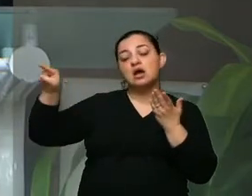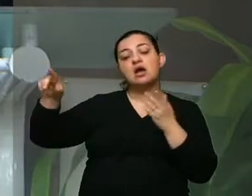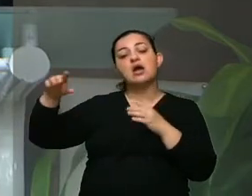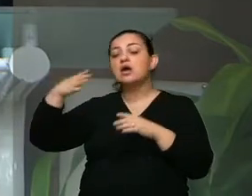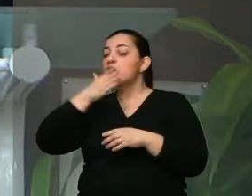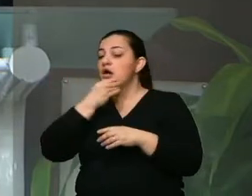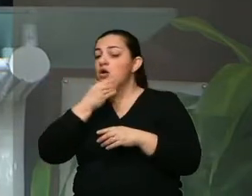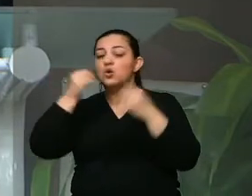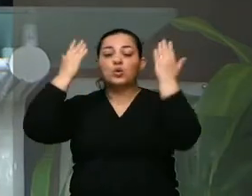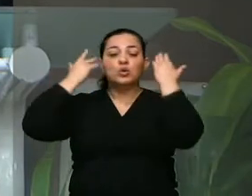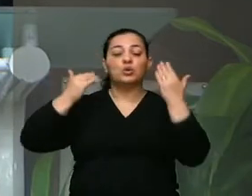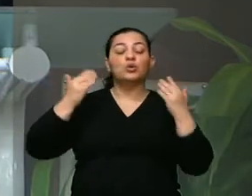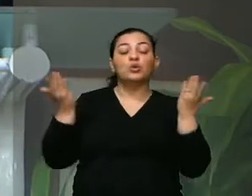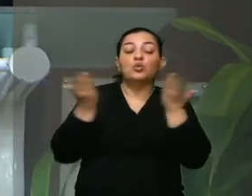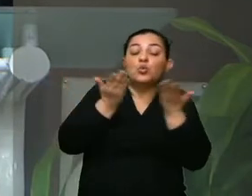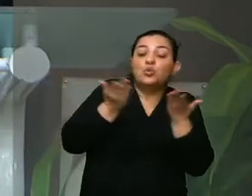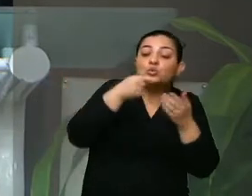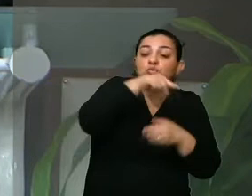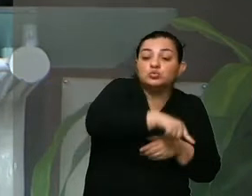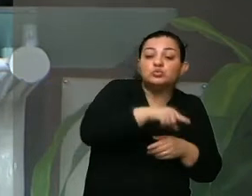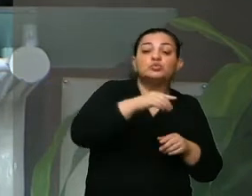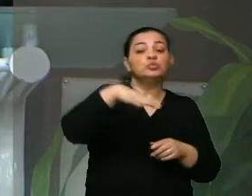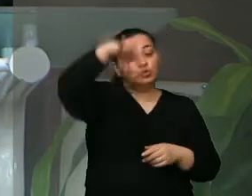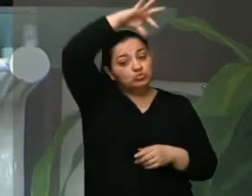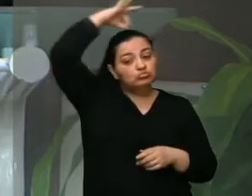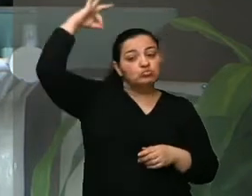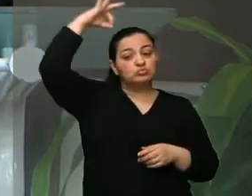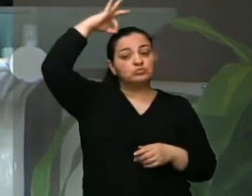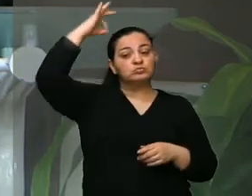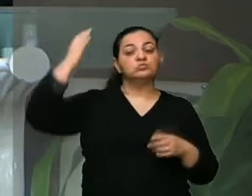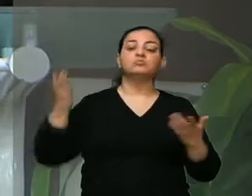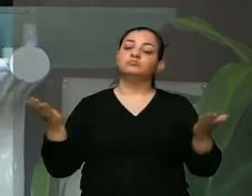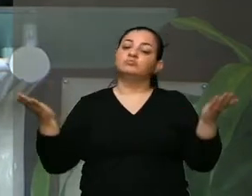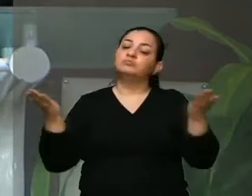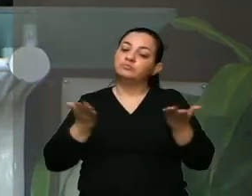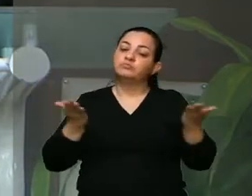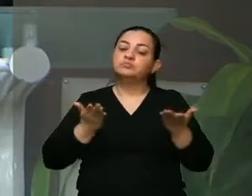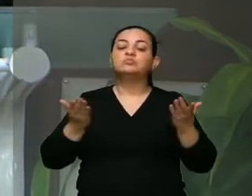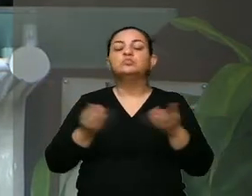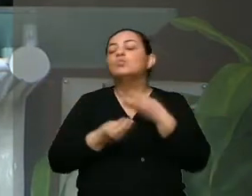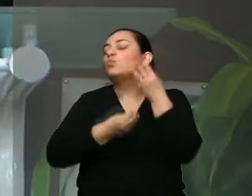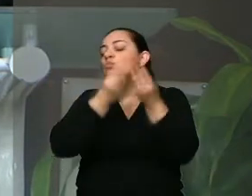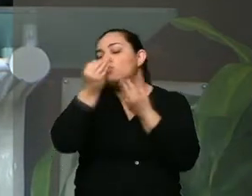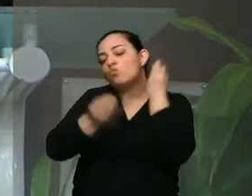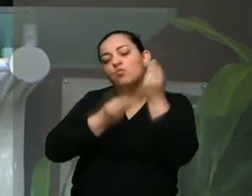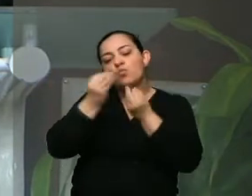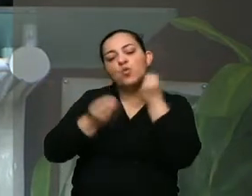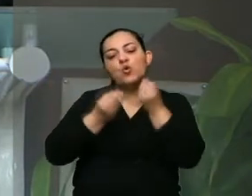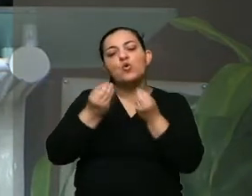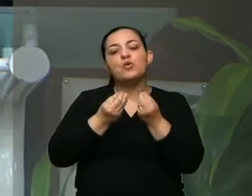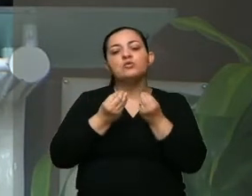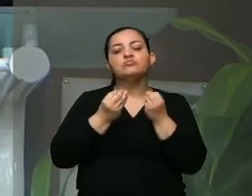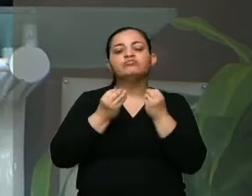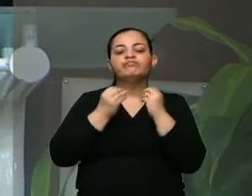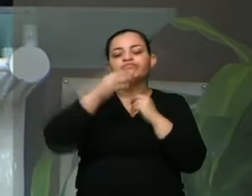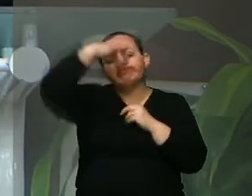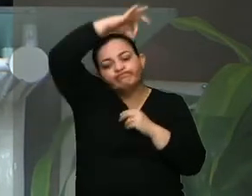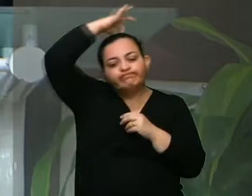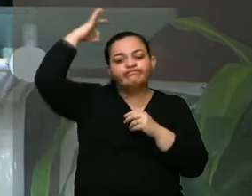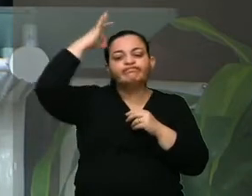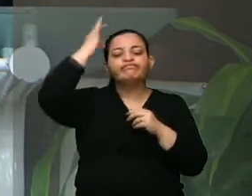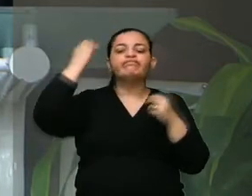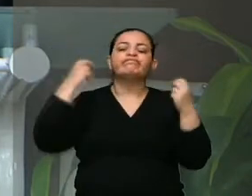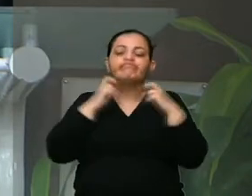era um homem aqui o espírito santo e hoje o como espírito santo deve se cobrar que ficar vermelho